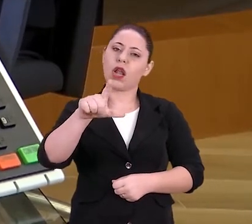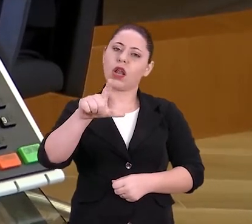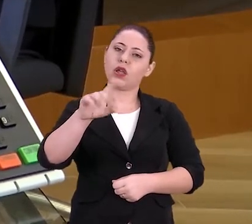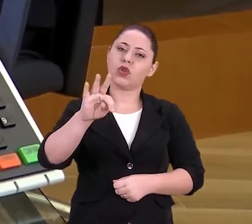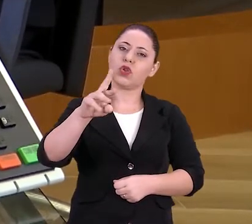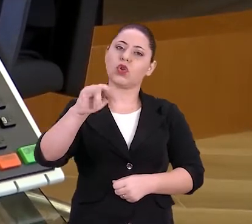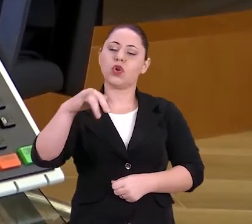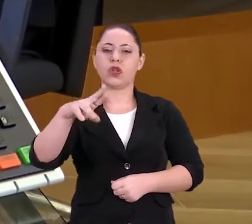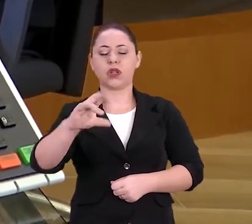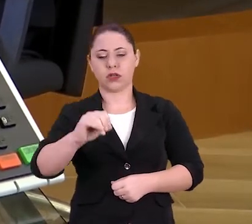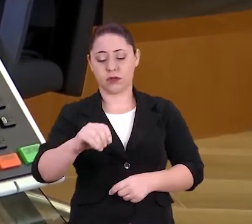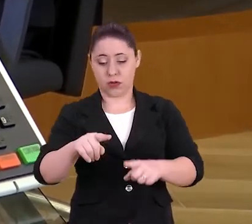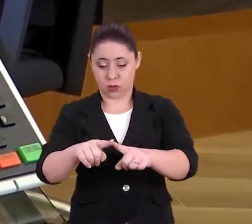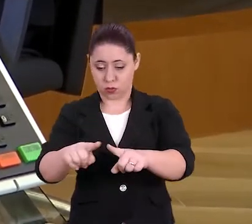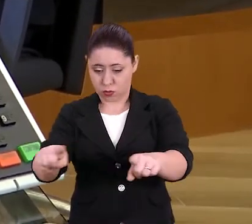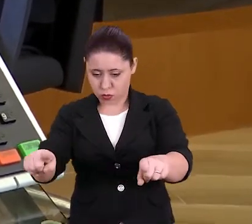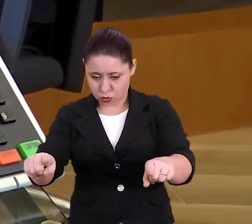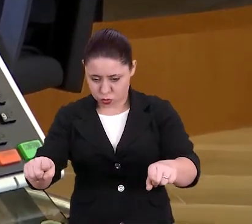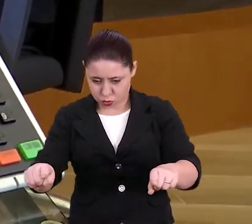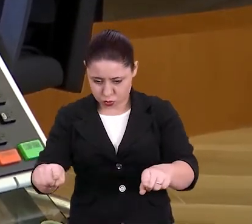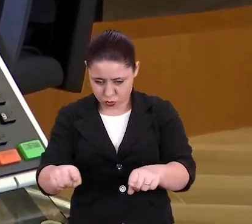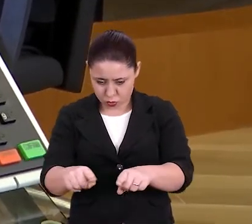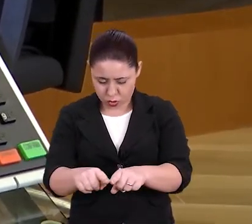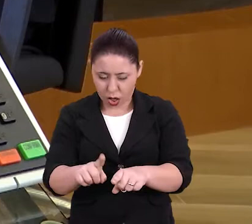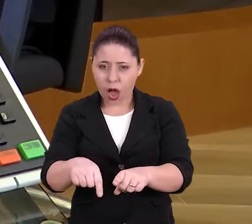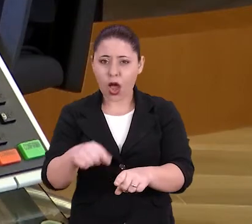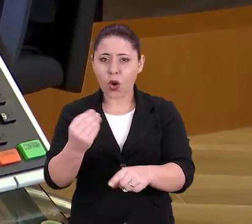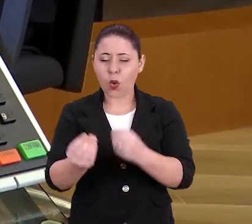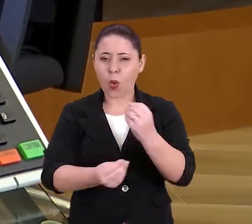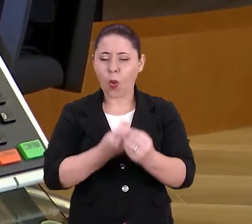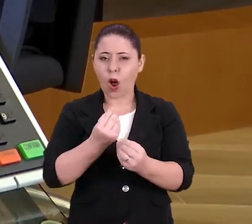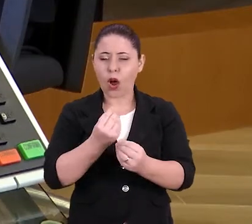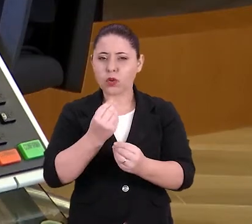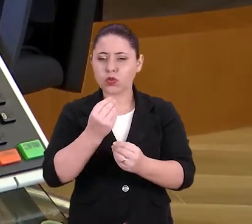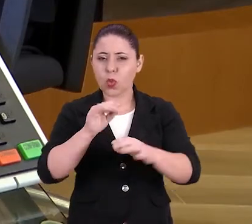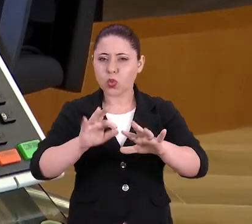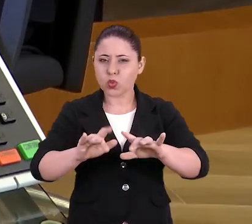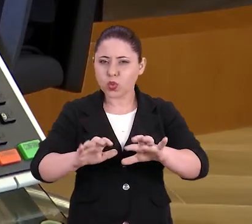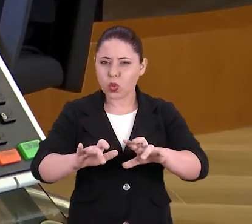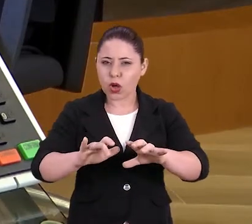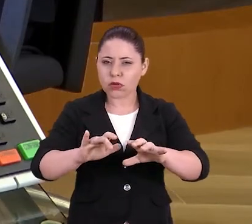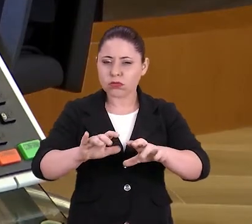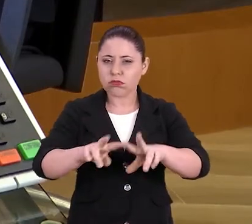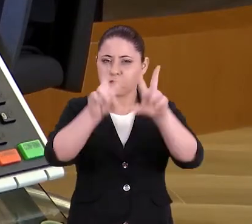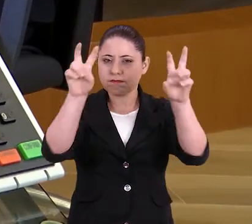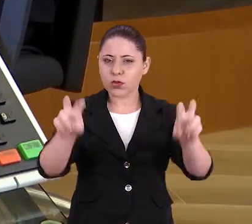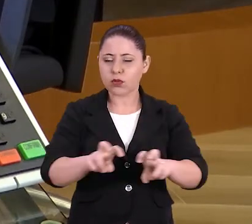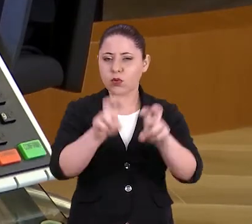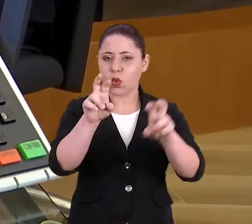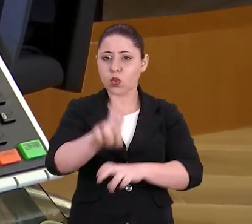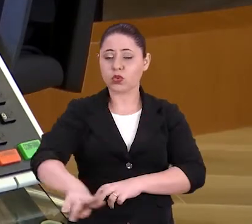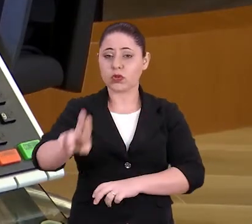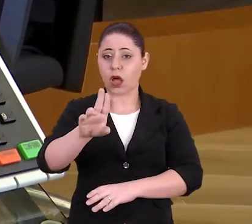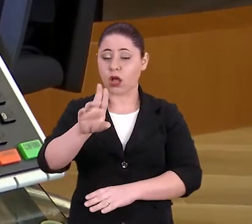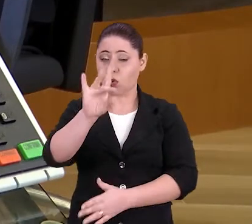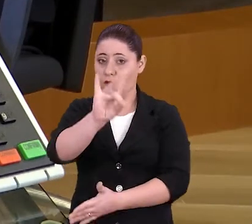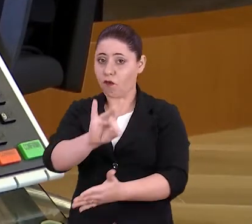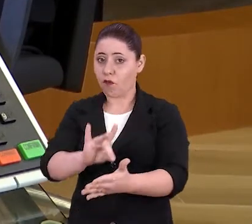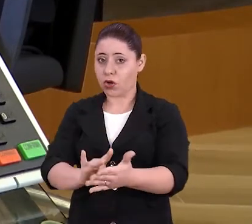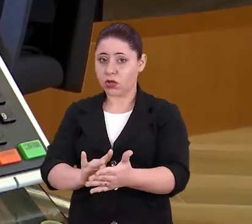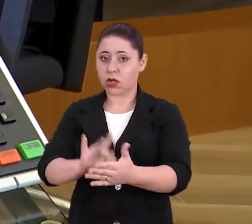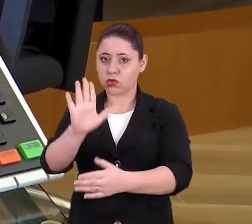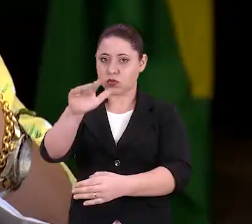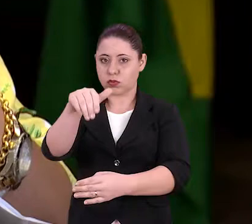funciona? A urna eletrônica, ela, na verdade, é um computador, utilizado só em eleições